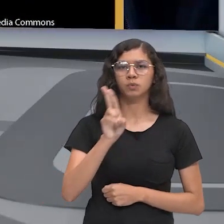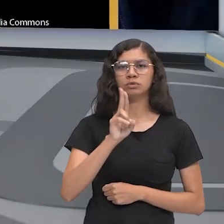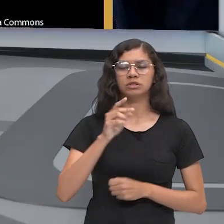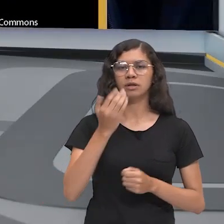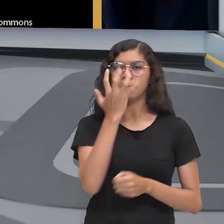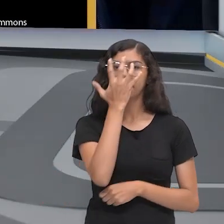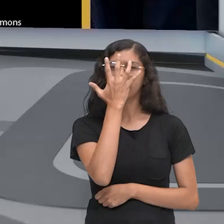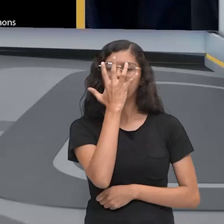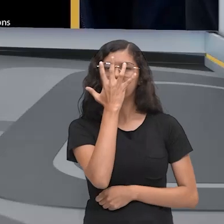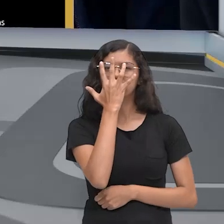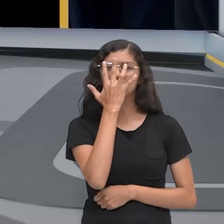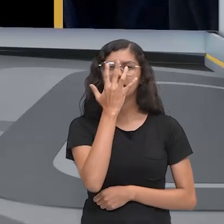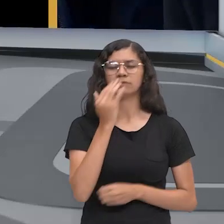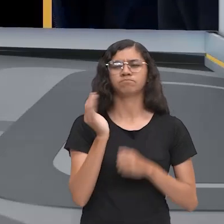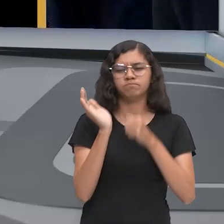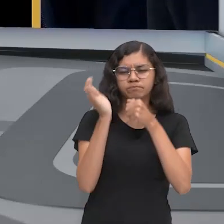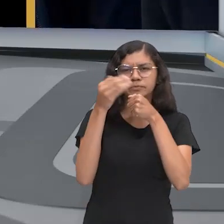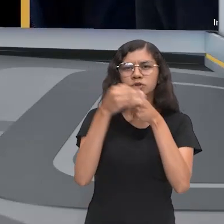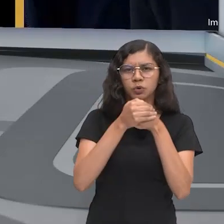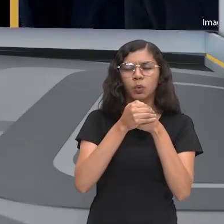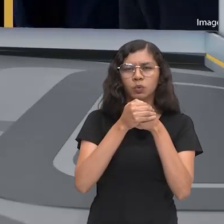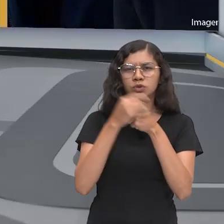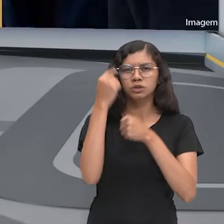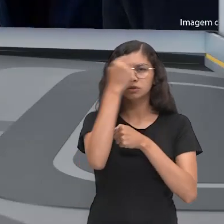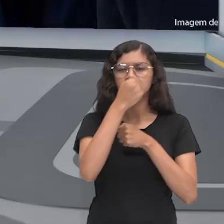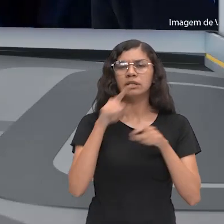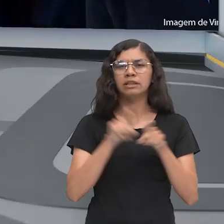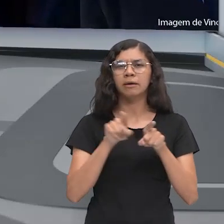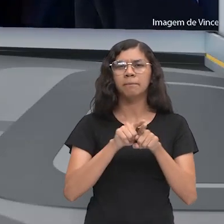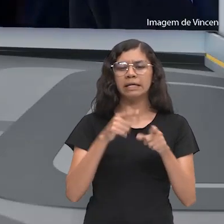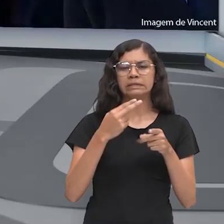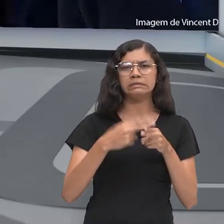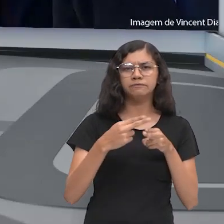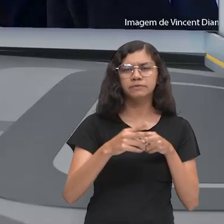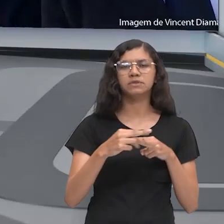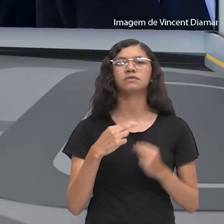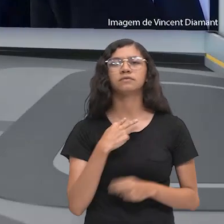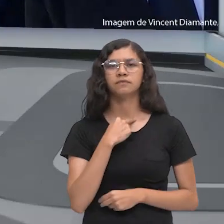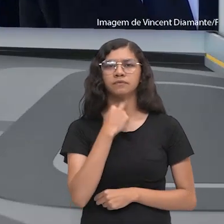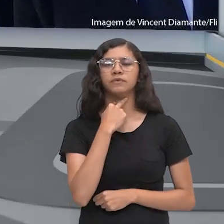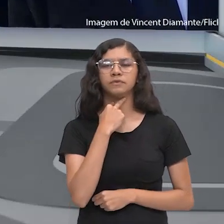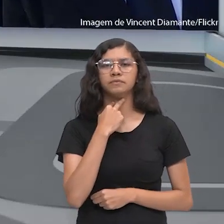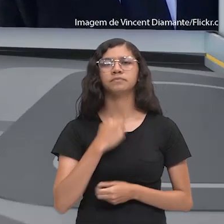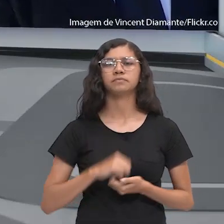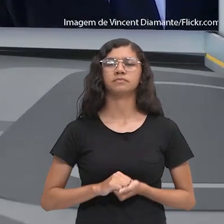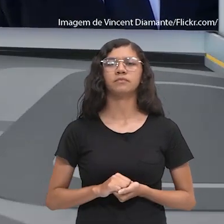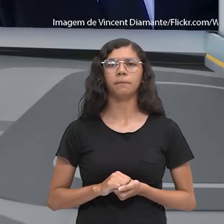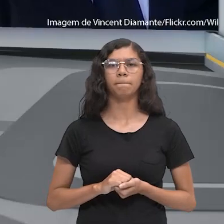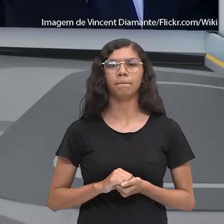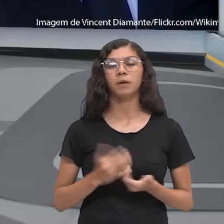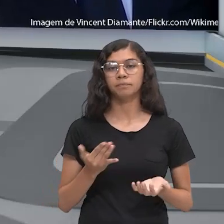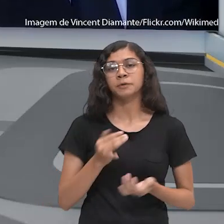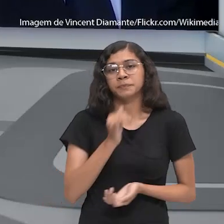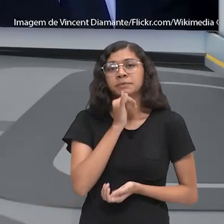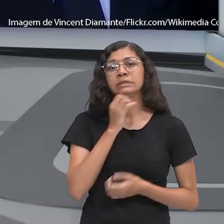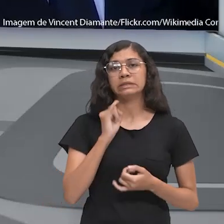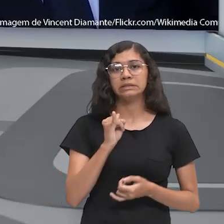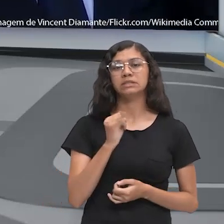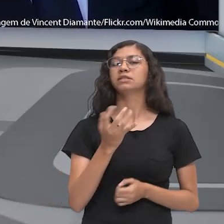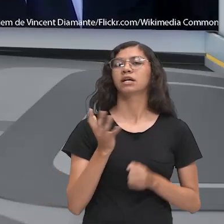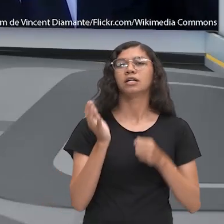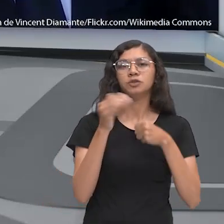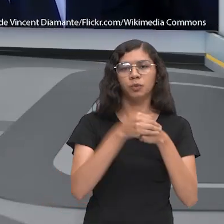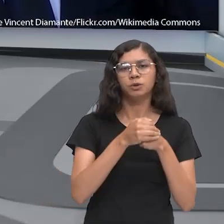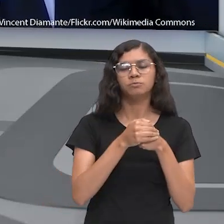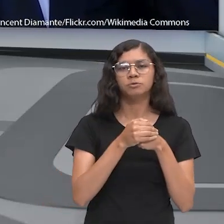desculpa, gente, e disfarçando a voz. Claro, gente, se eles são anônimos, eles não vão